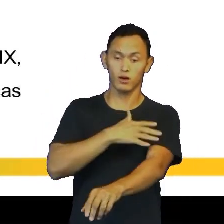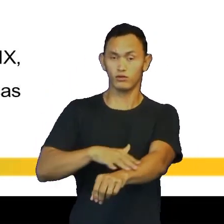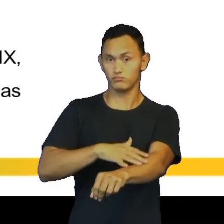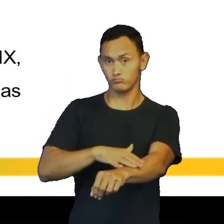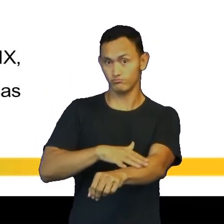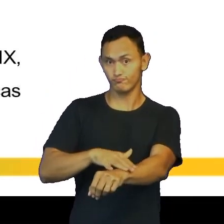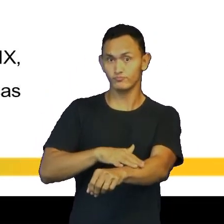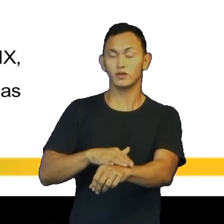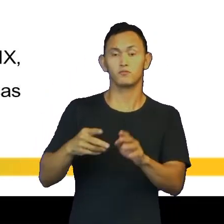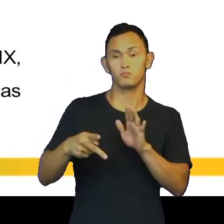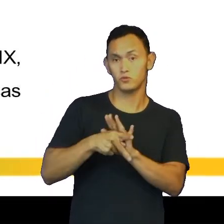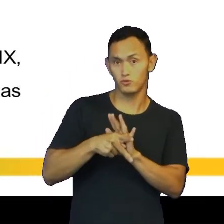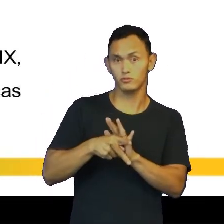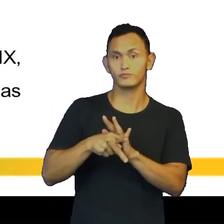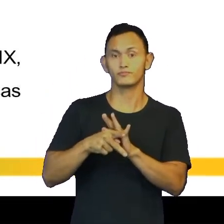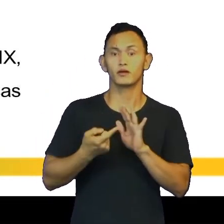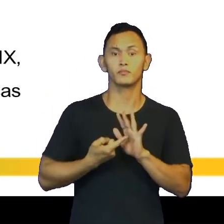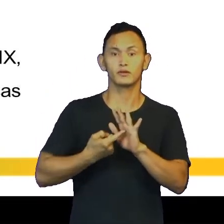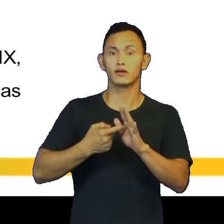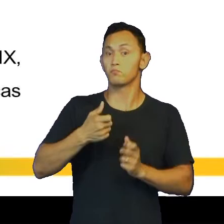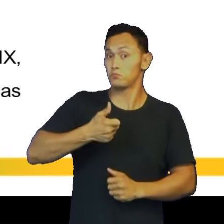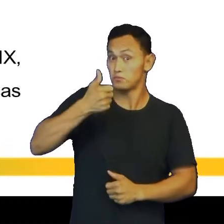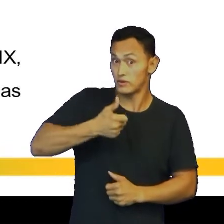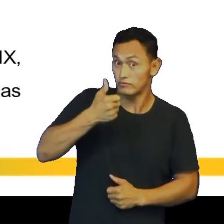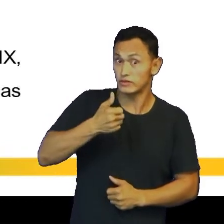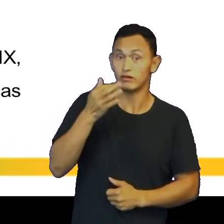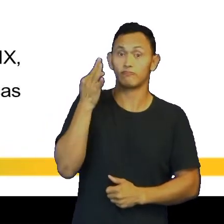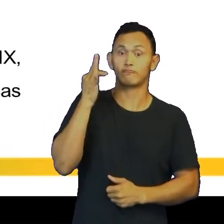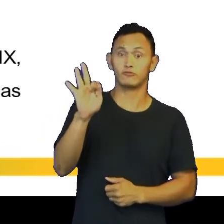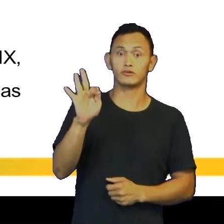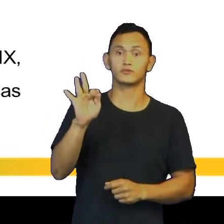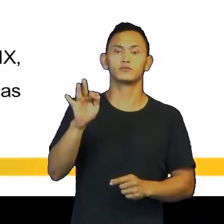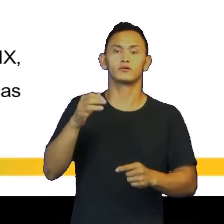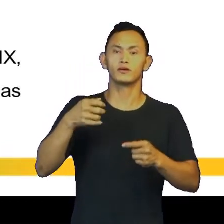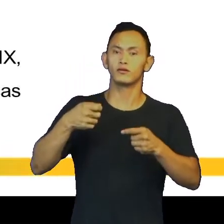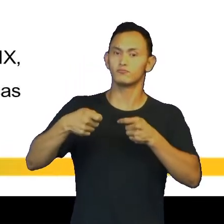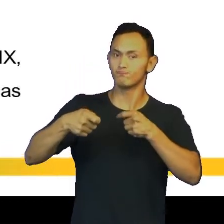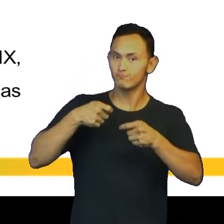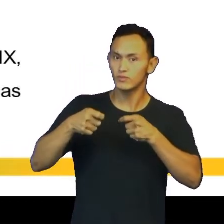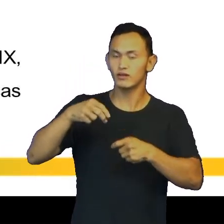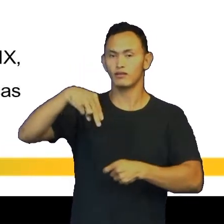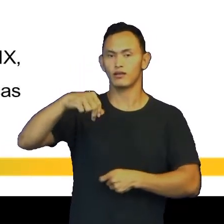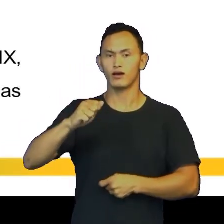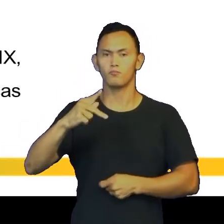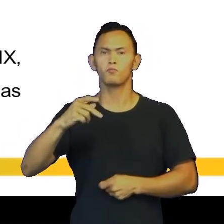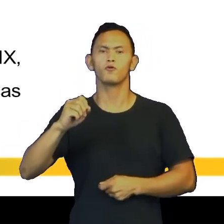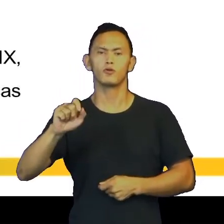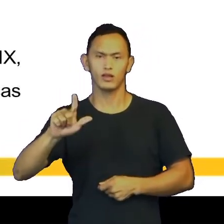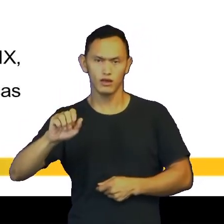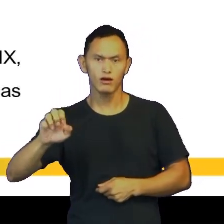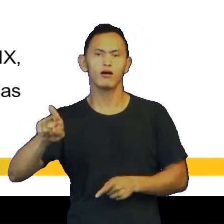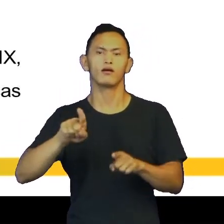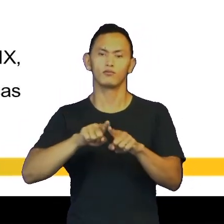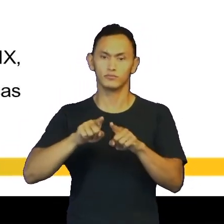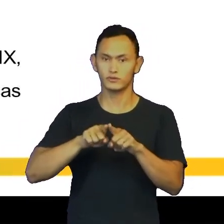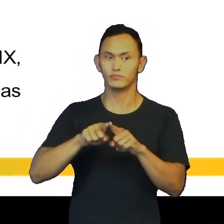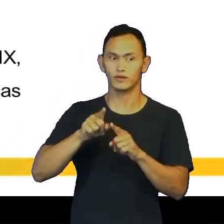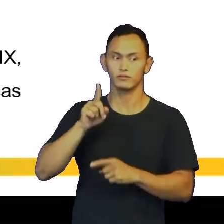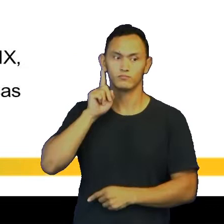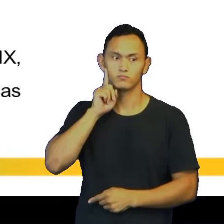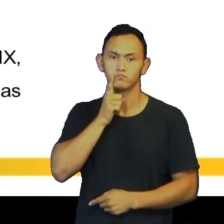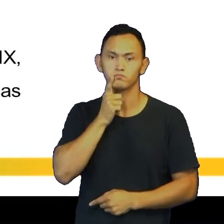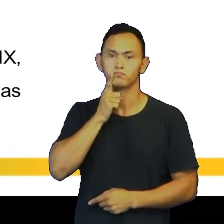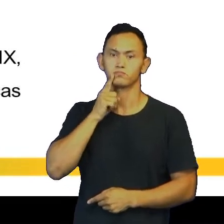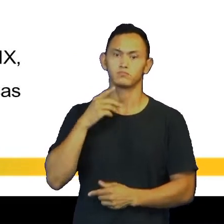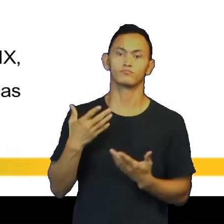específicos tendo né Aparecido pela primeira vez na França comandada pelo Napoleão Bonaparte e nos Estados Unidos da América sendo